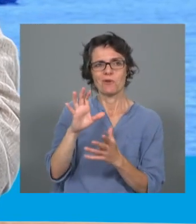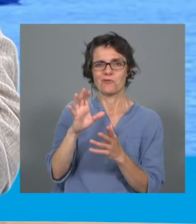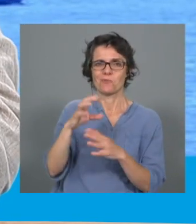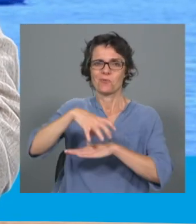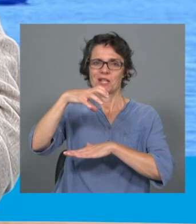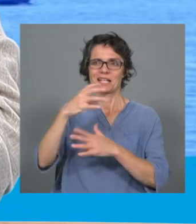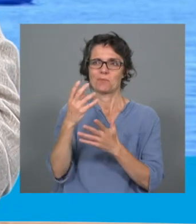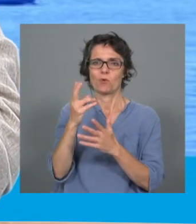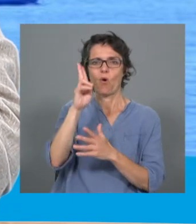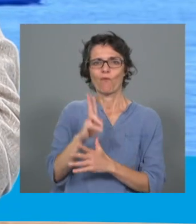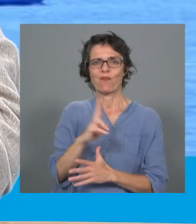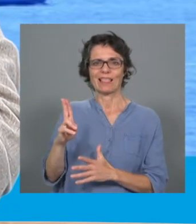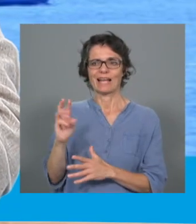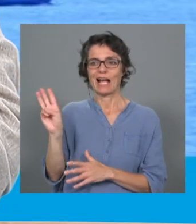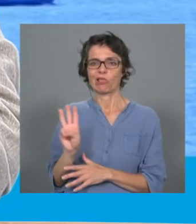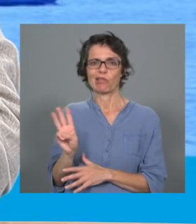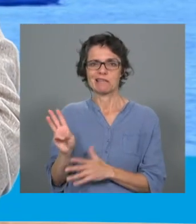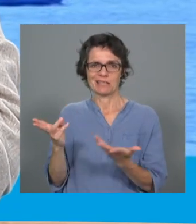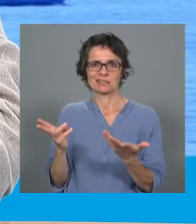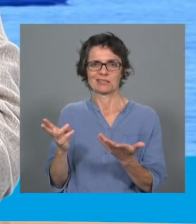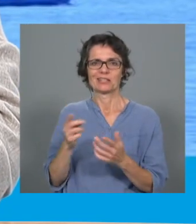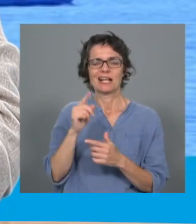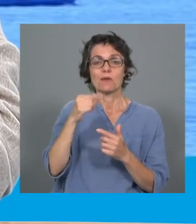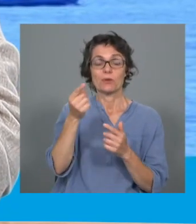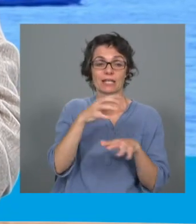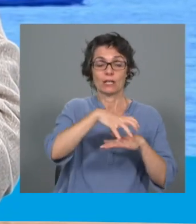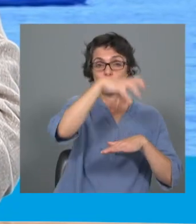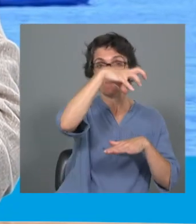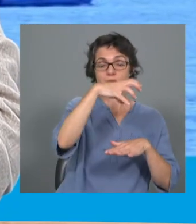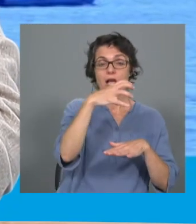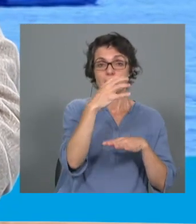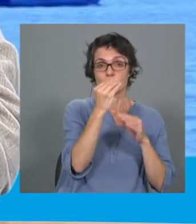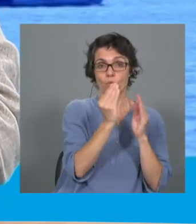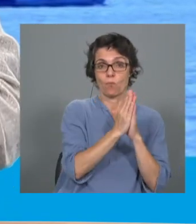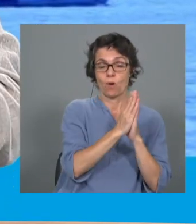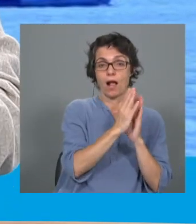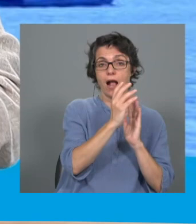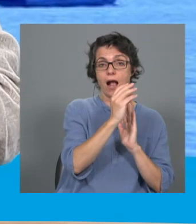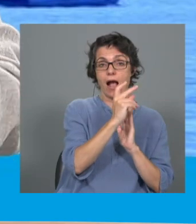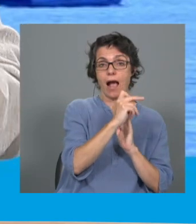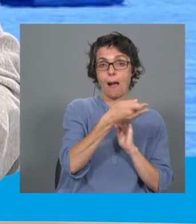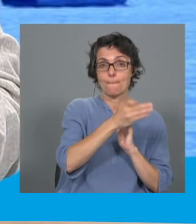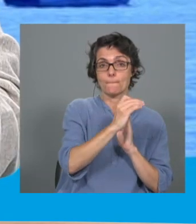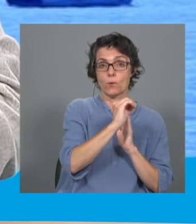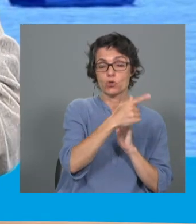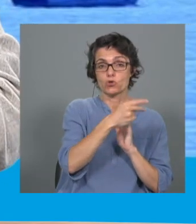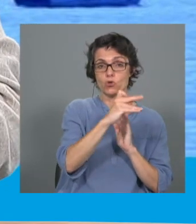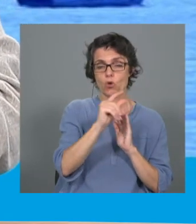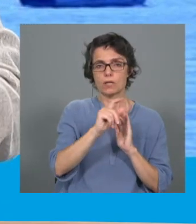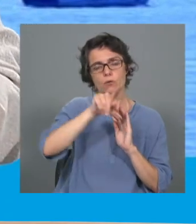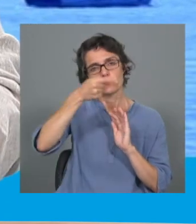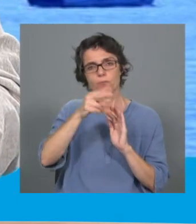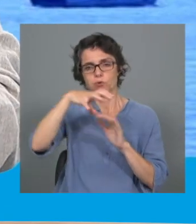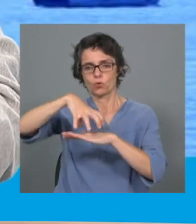estar normalmente no Palácio Apostólico, depois passava o grande tempo também em Castel Gandolfo, que é uma casa da Santa Sé, onde os